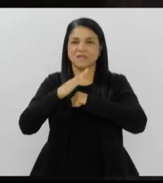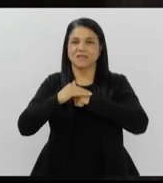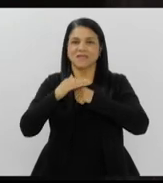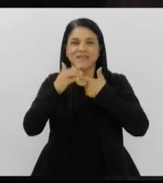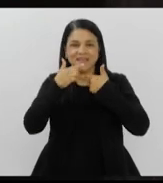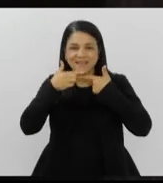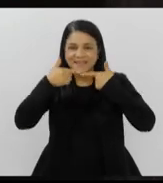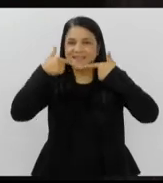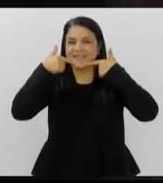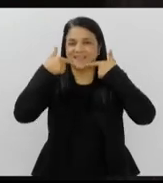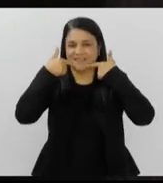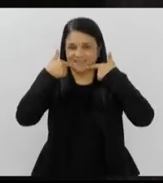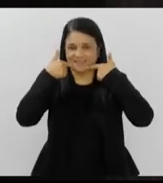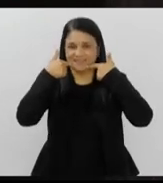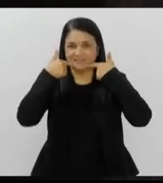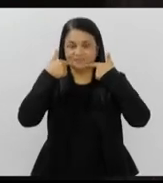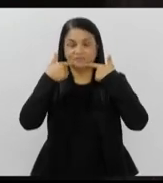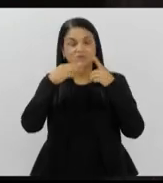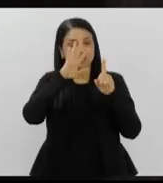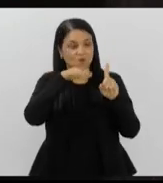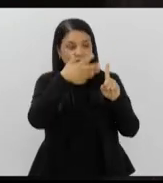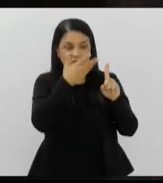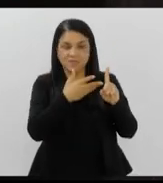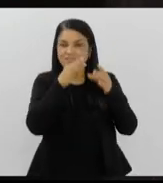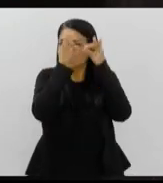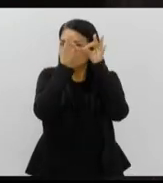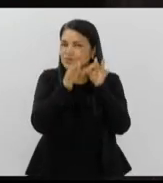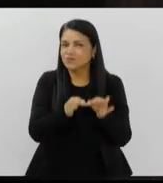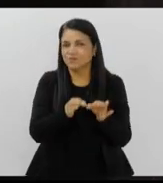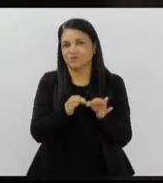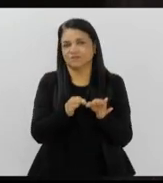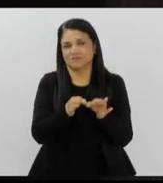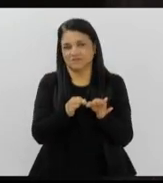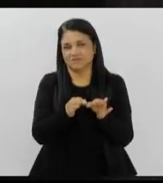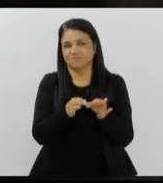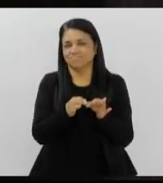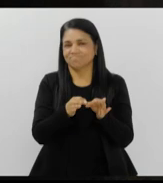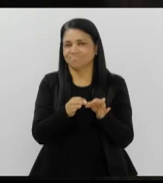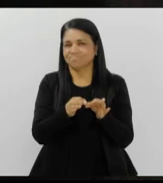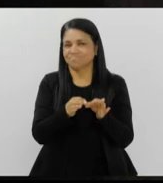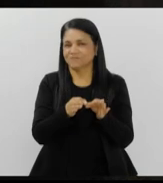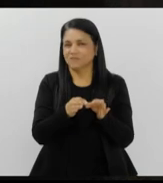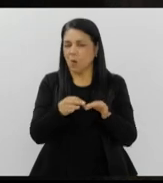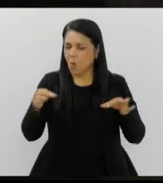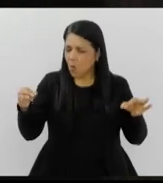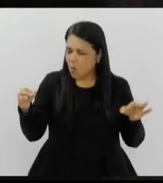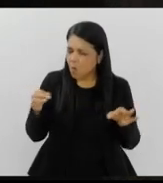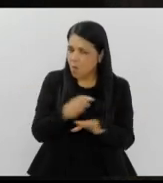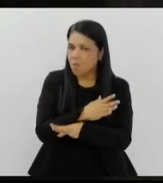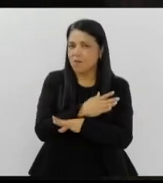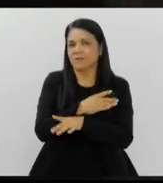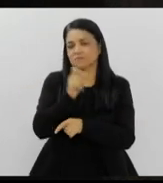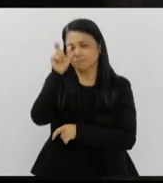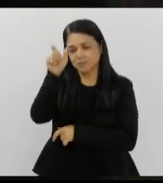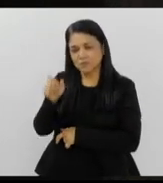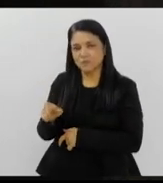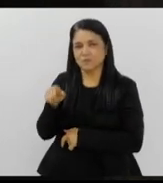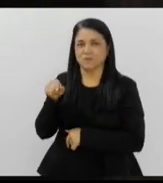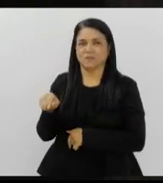essa homenagem é muito justa, realmente completa a sua pessoa, e quando nós conversamos